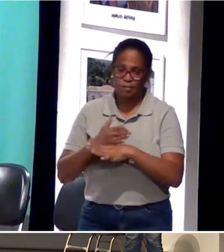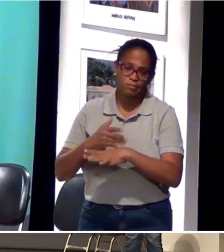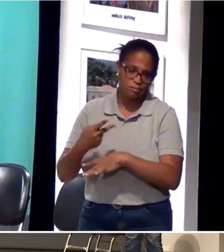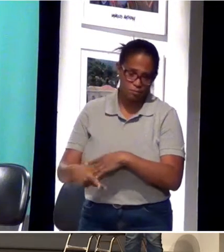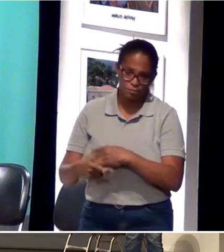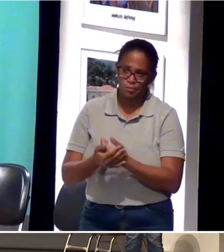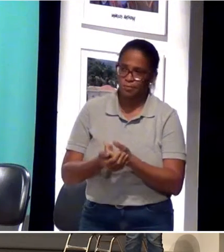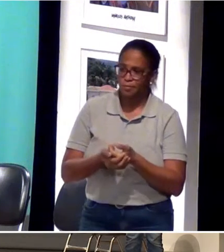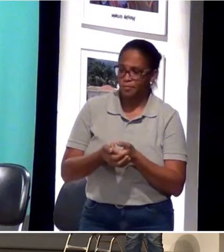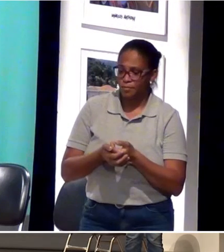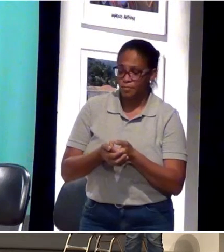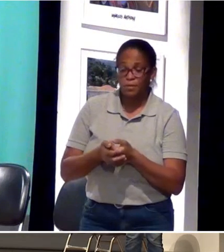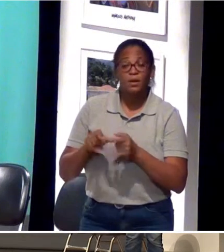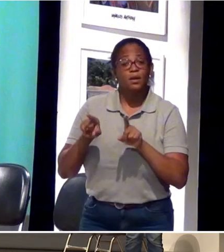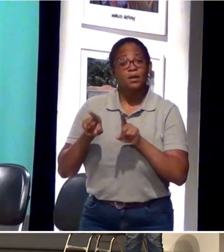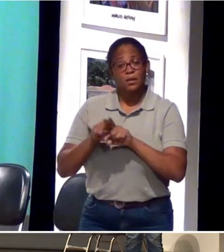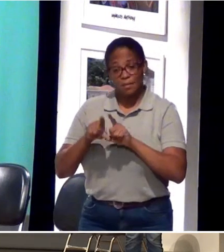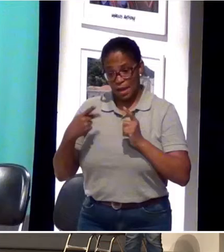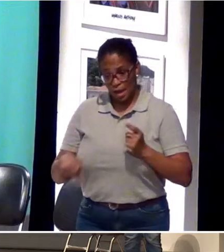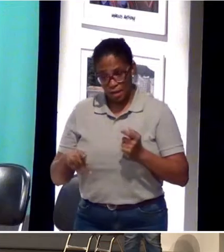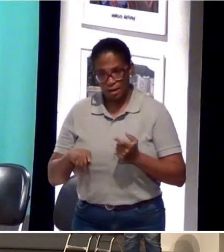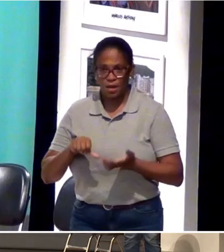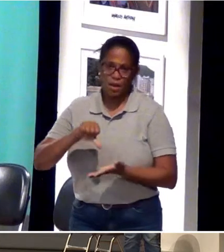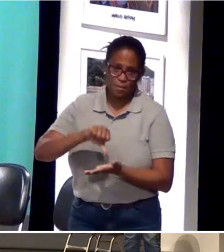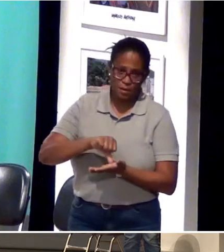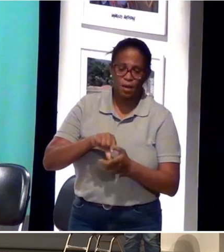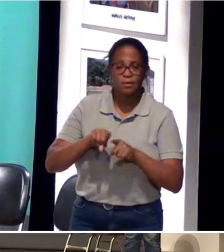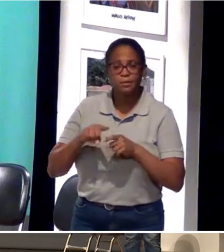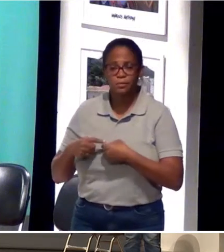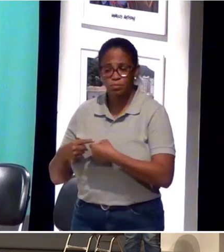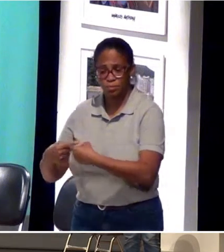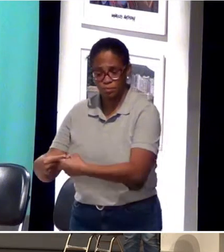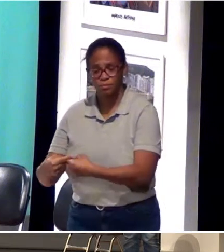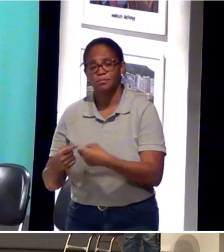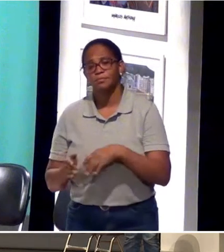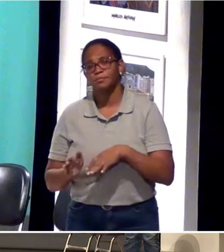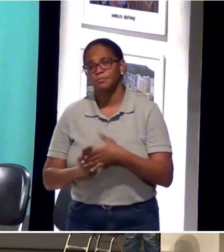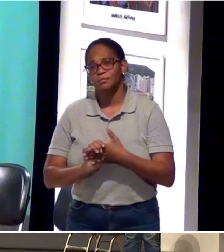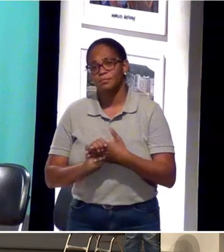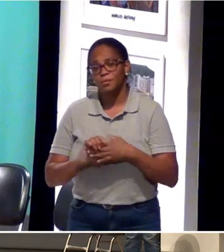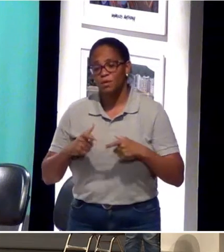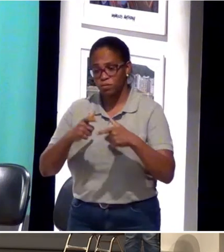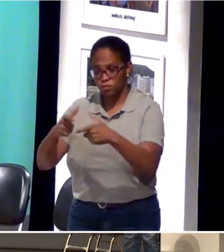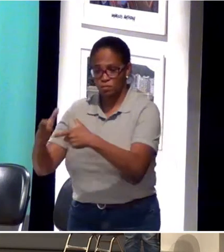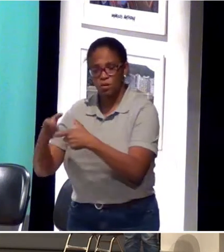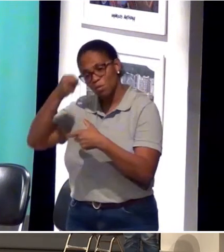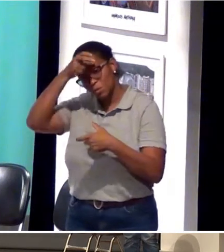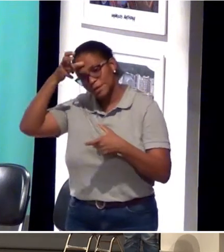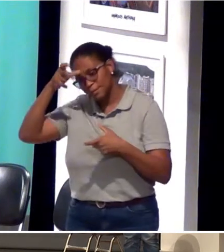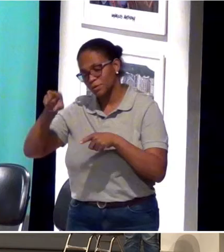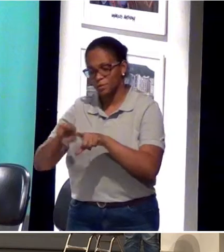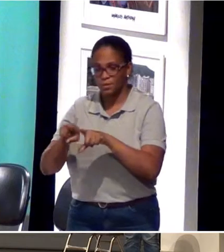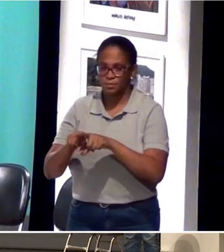cidade. E aí isso vale tanto para a capital, como se reproduz nos outros municípios,